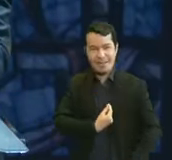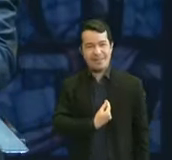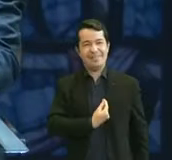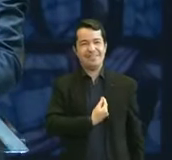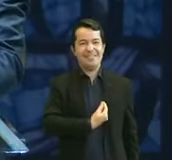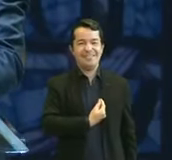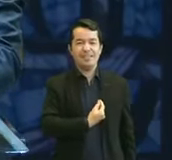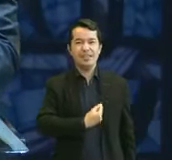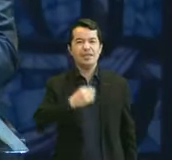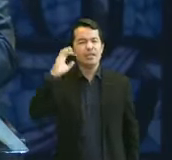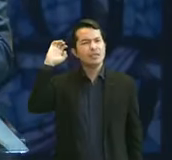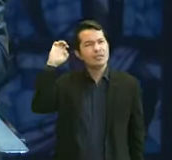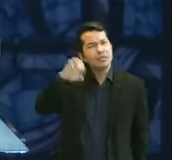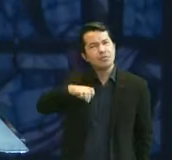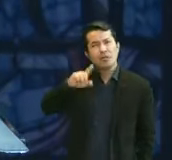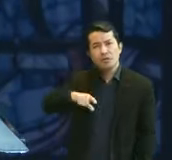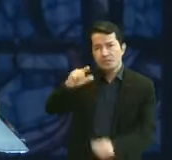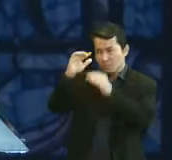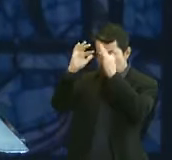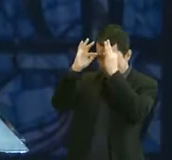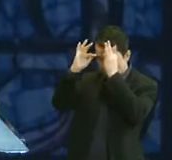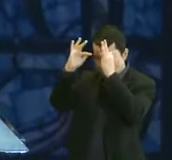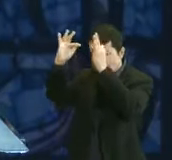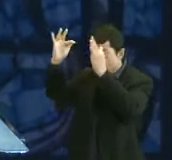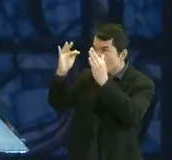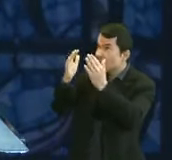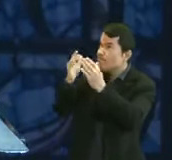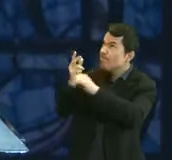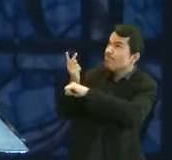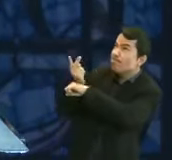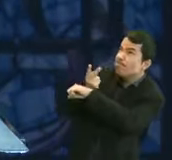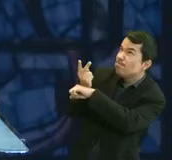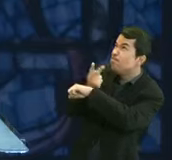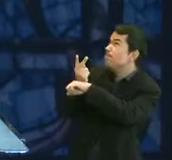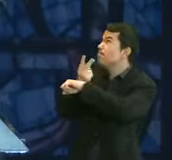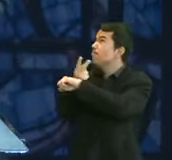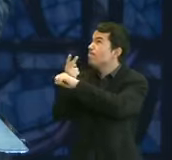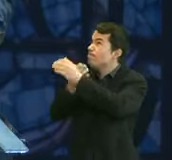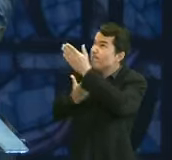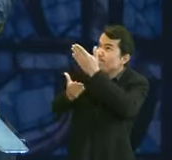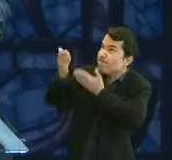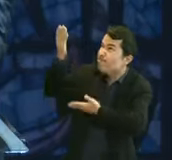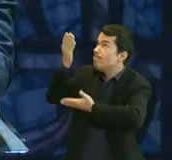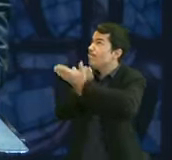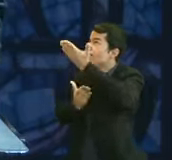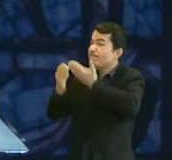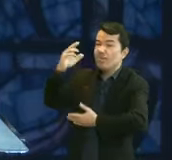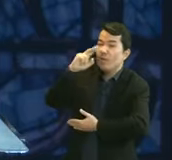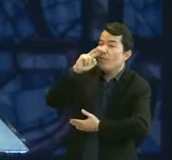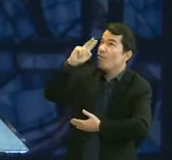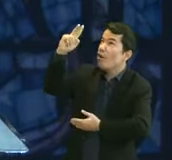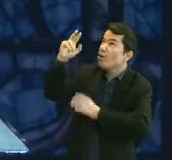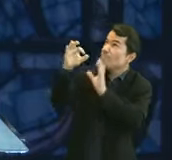fiel, um homem que buscava Deus, um homem que sim tinha um relacionamento com